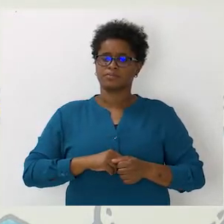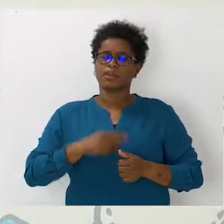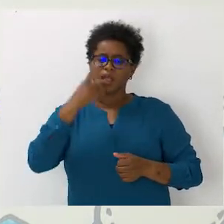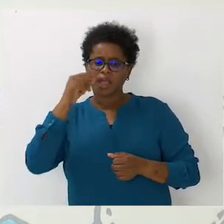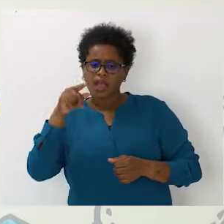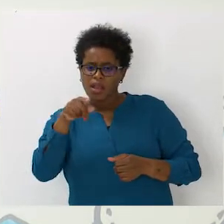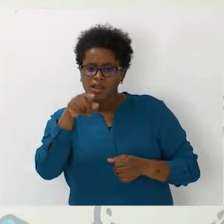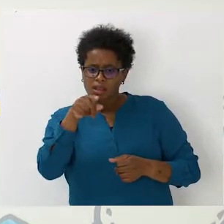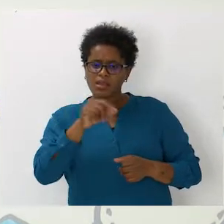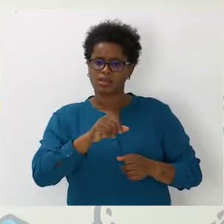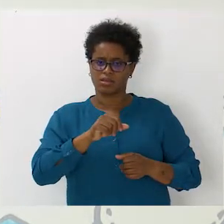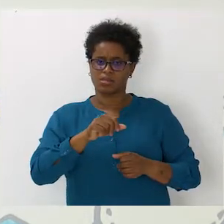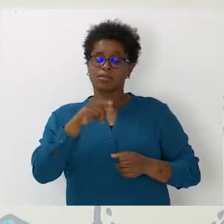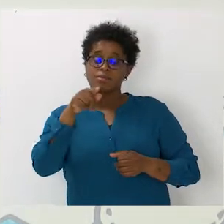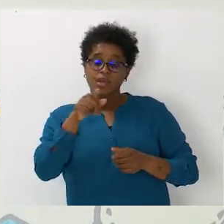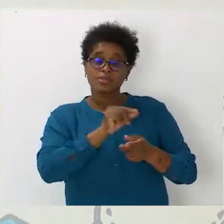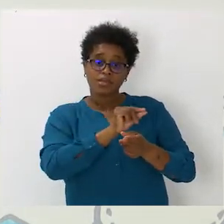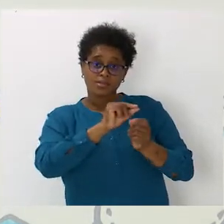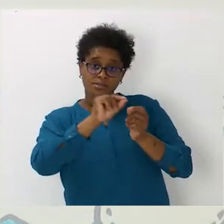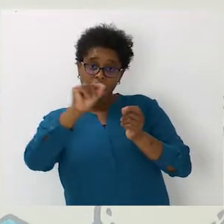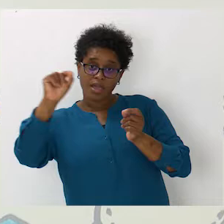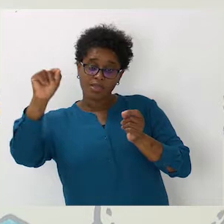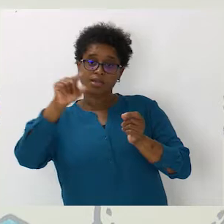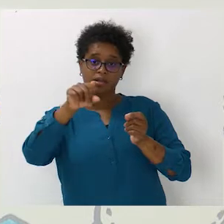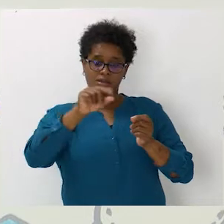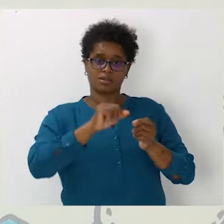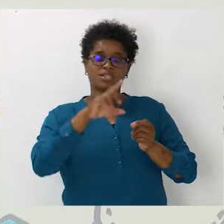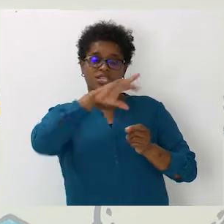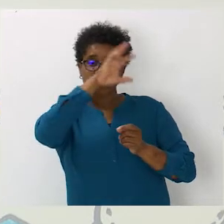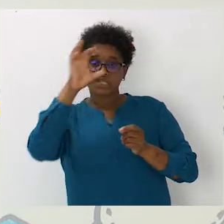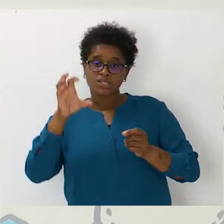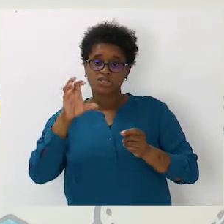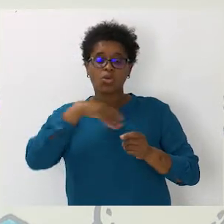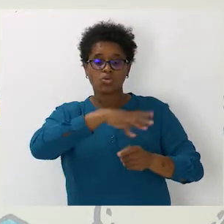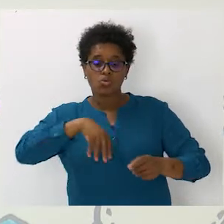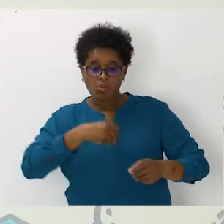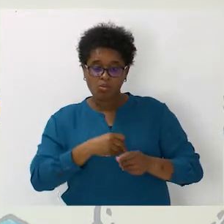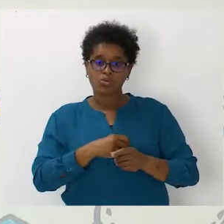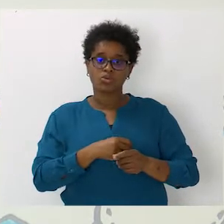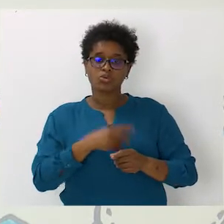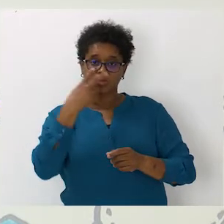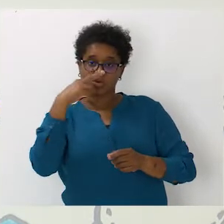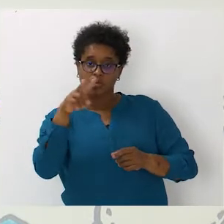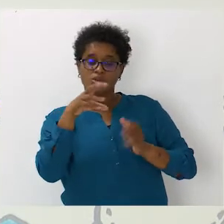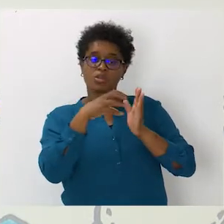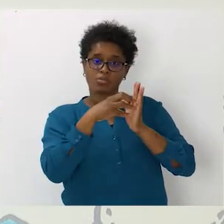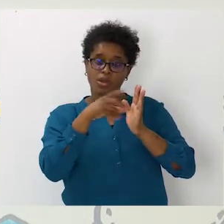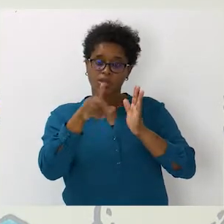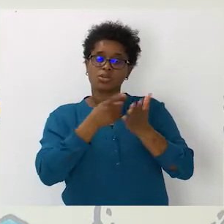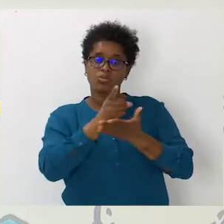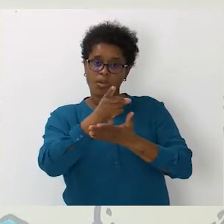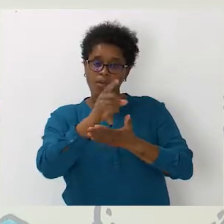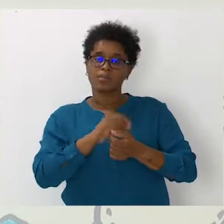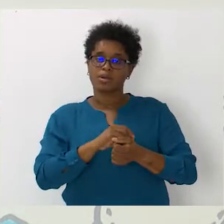Portanto, desta seta, desta região do mundo, conforme ilustra o